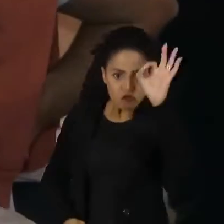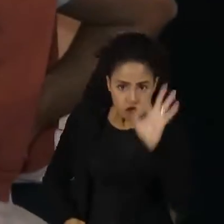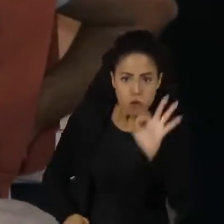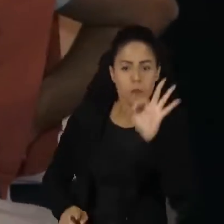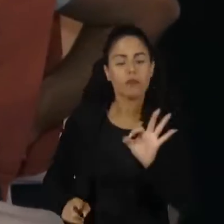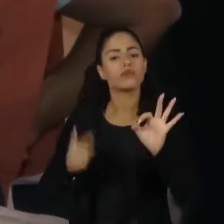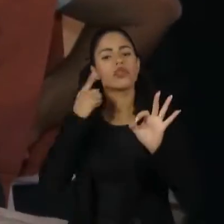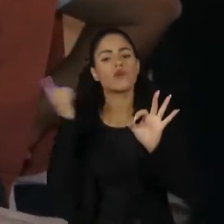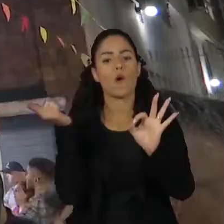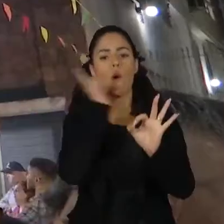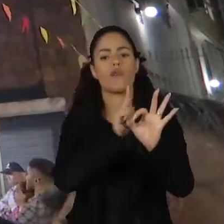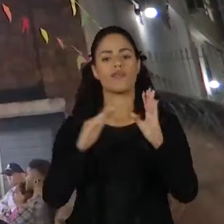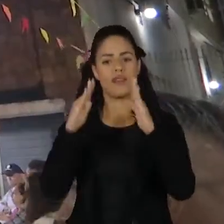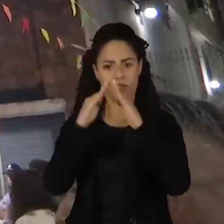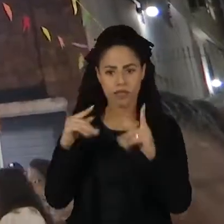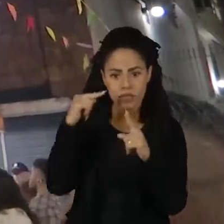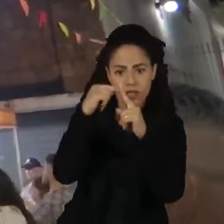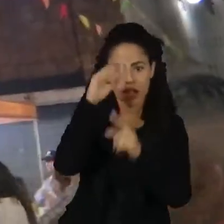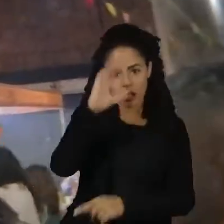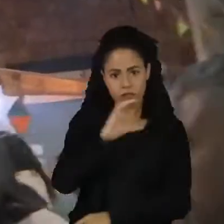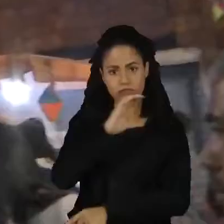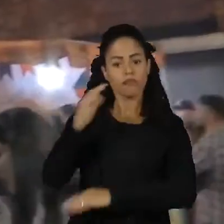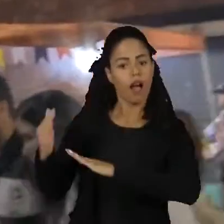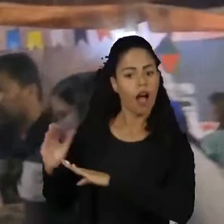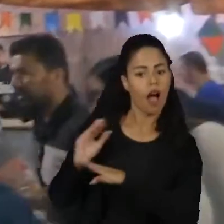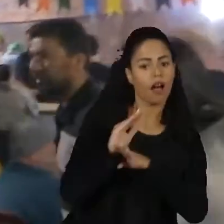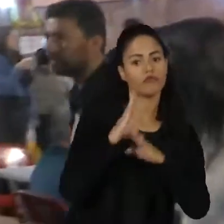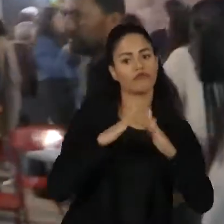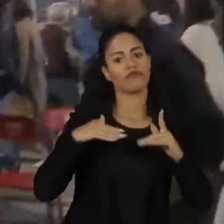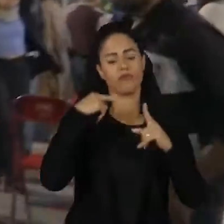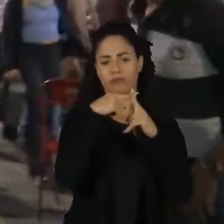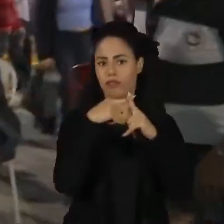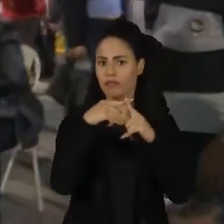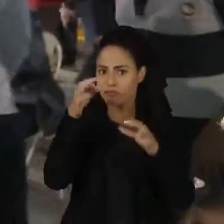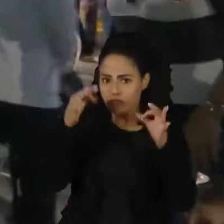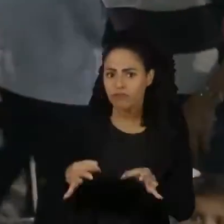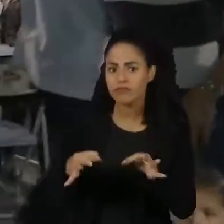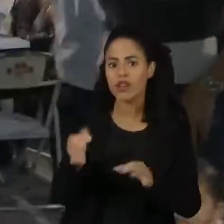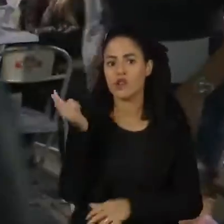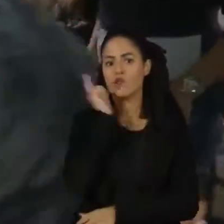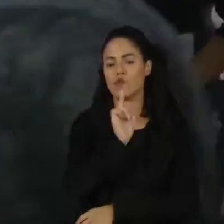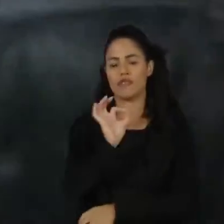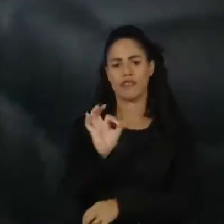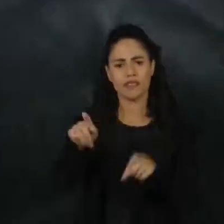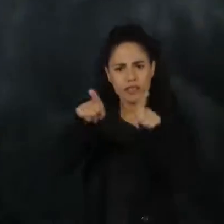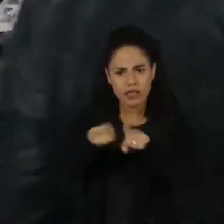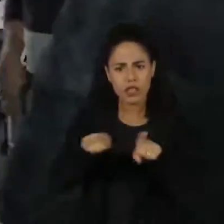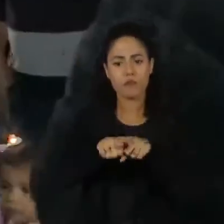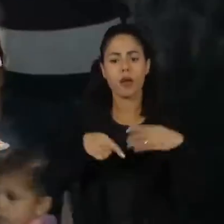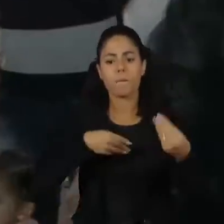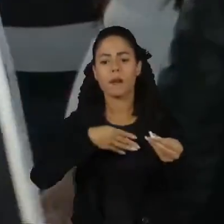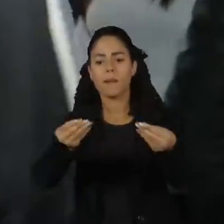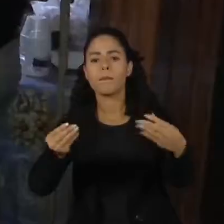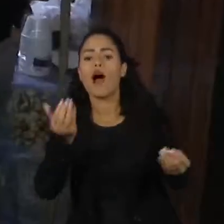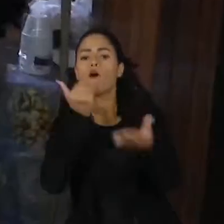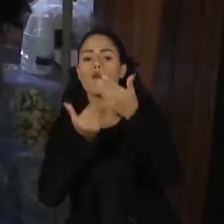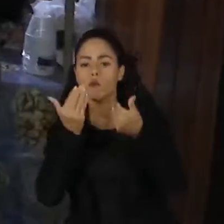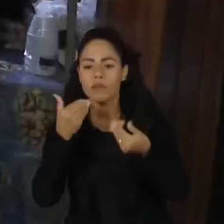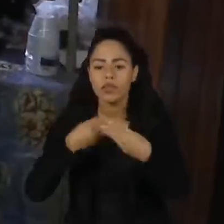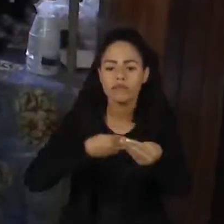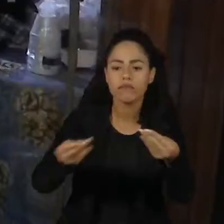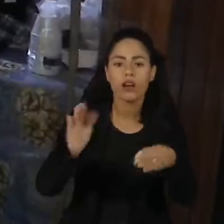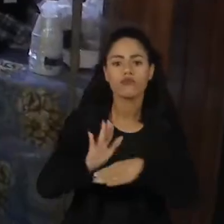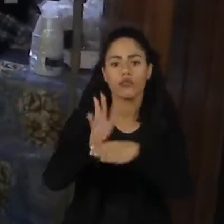anual da paróquia. Isso nos ajuda a manter a própria comunidade, tem distribuição de alimento